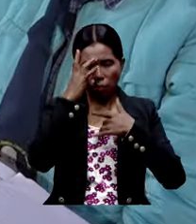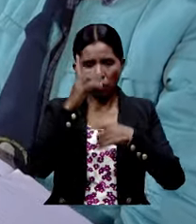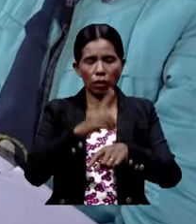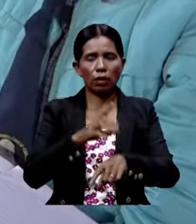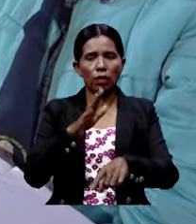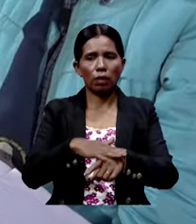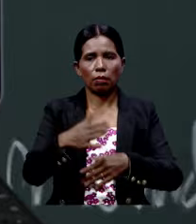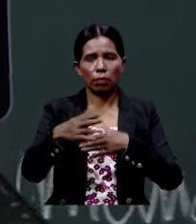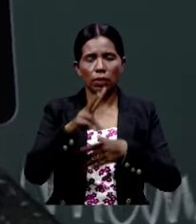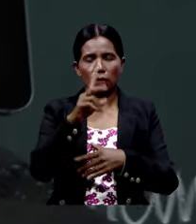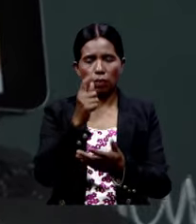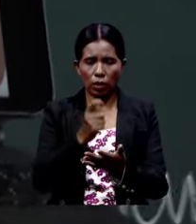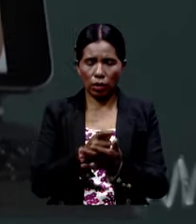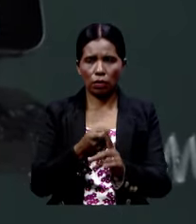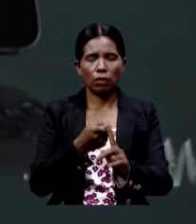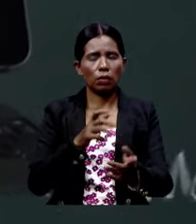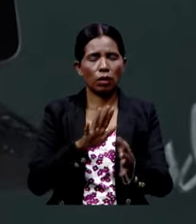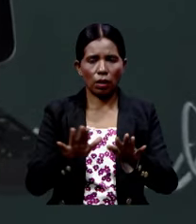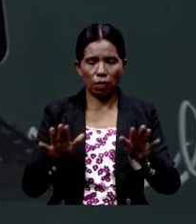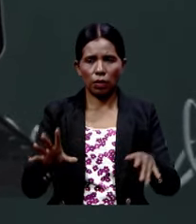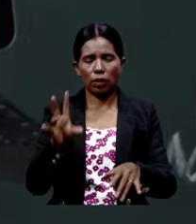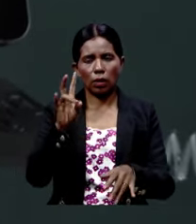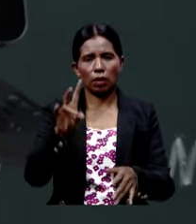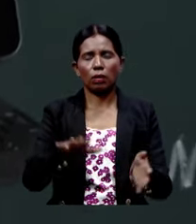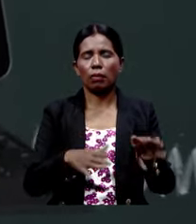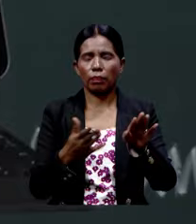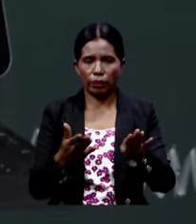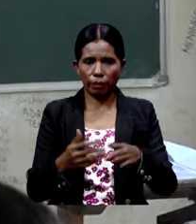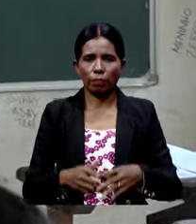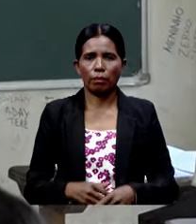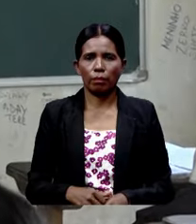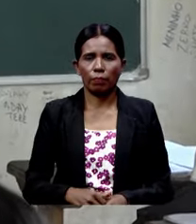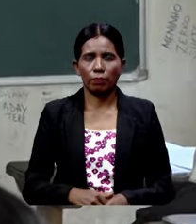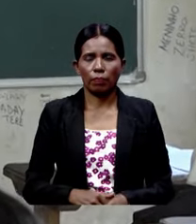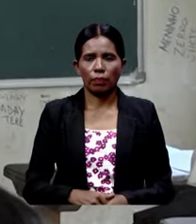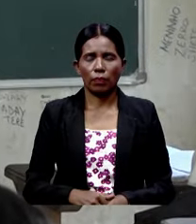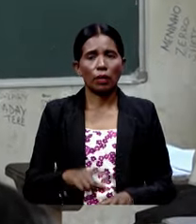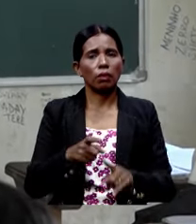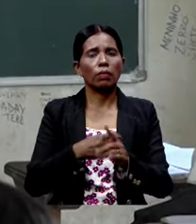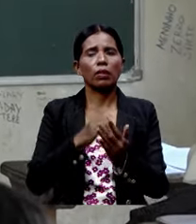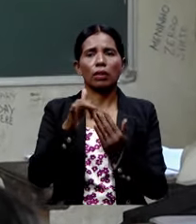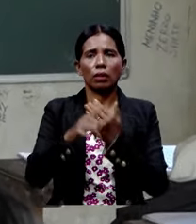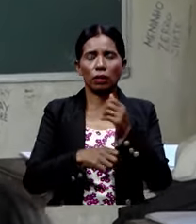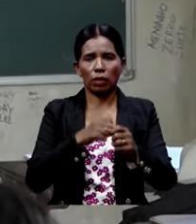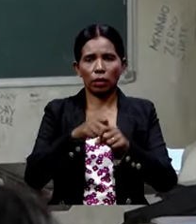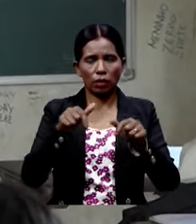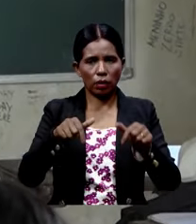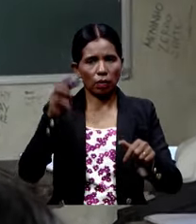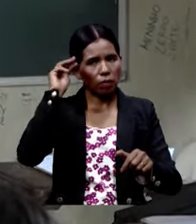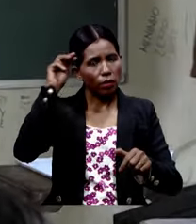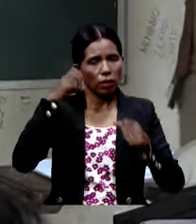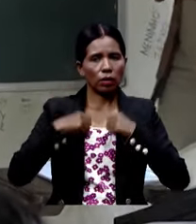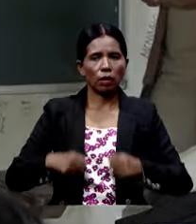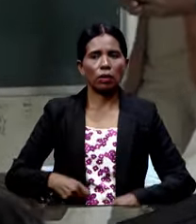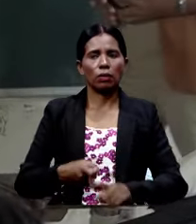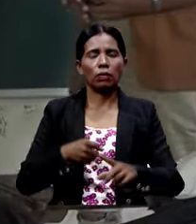basic rehun rua husi número ne labarik nain hitu makla vida. Ia fulan janeiro tina ne, Ministério Saúde